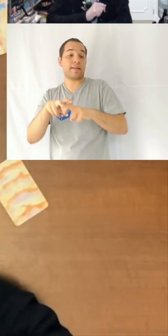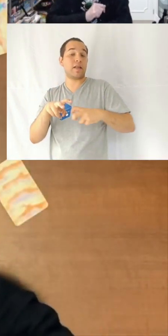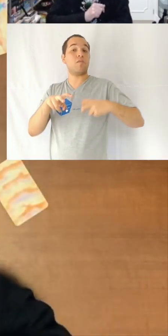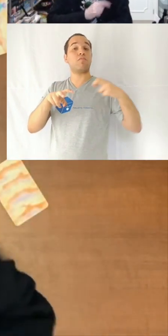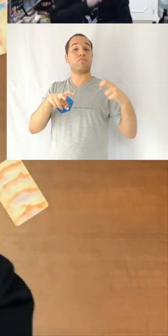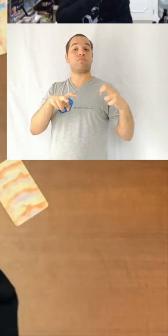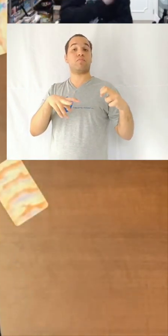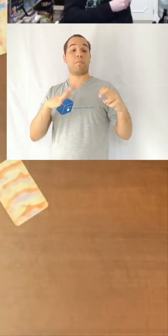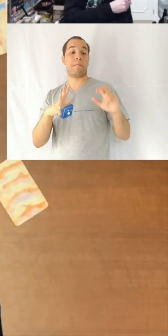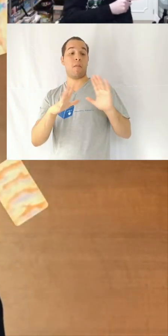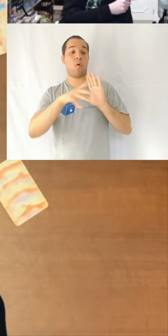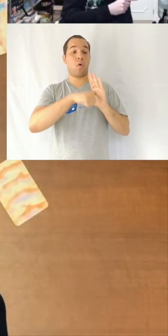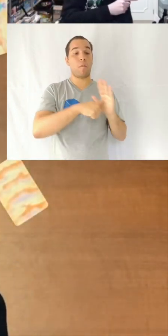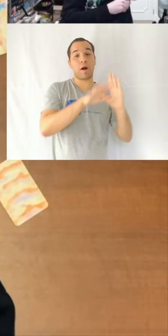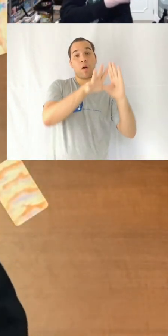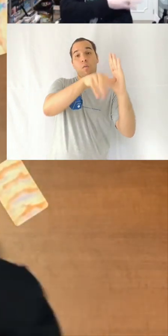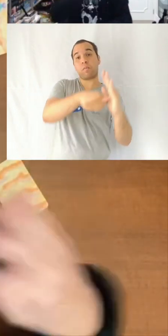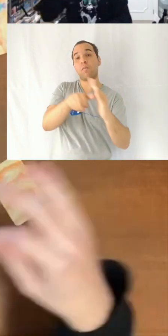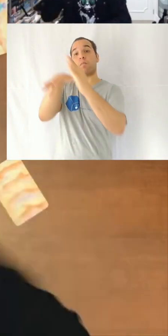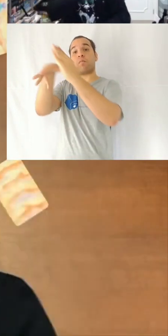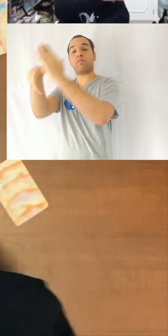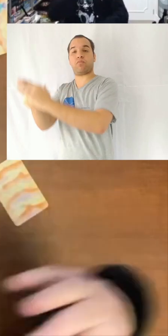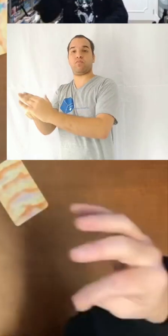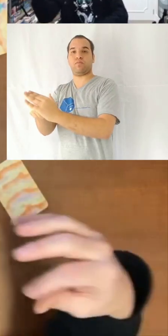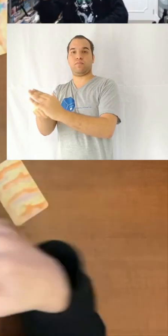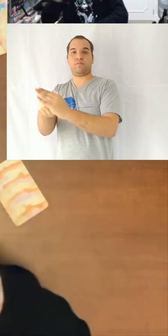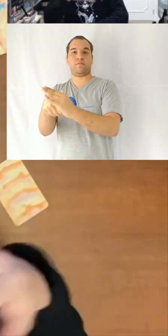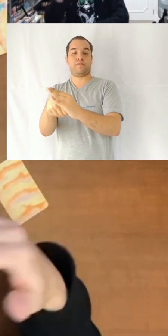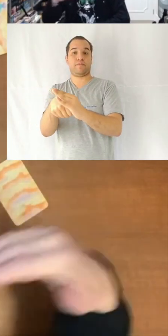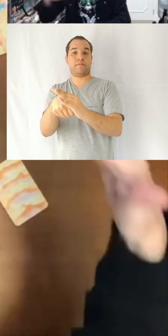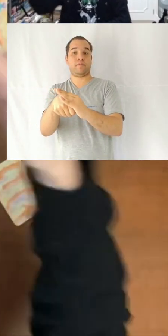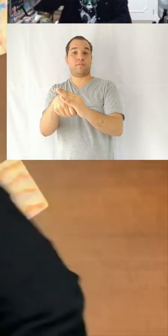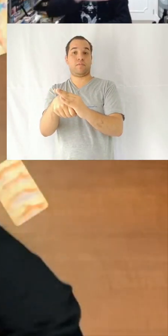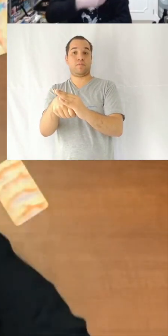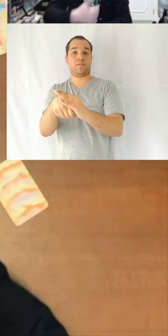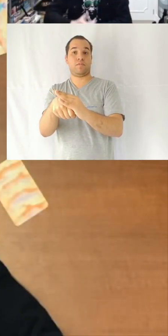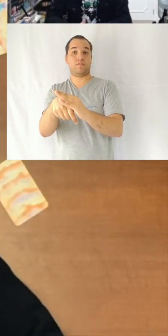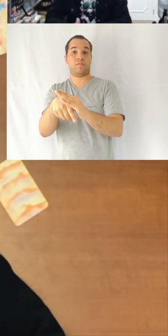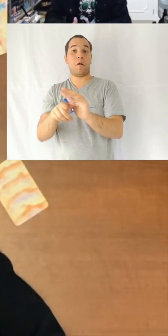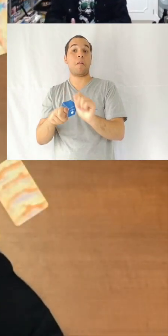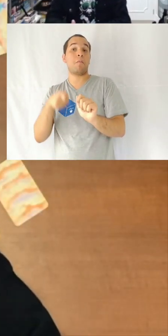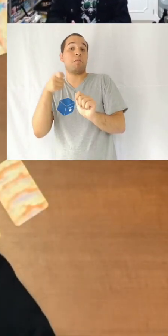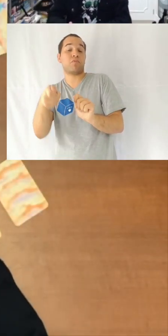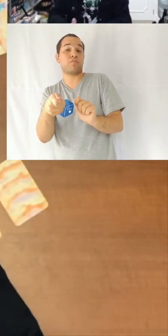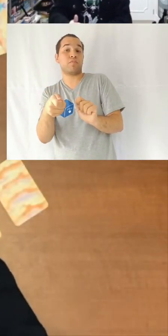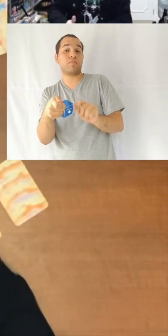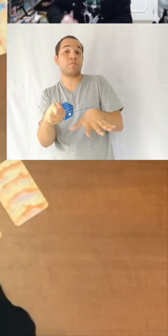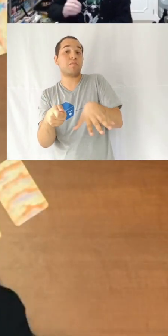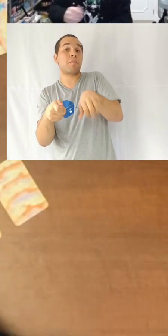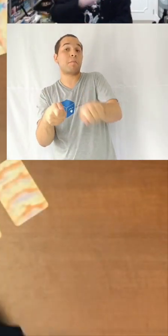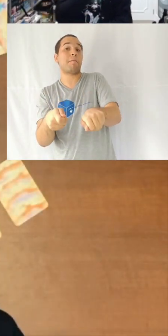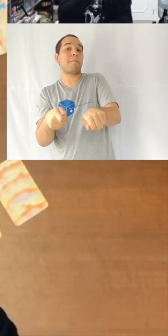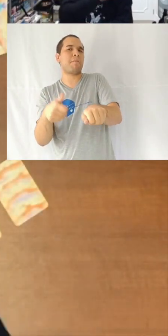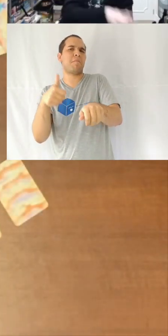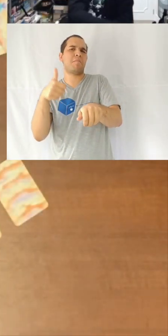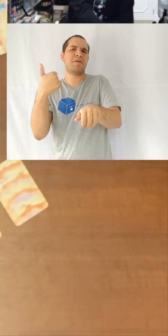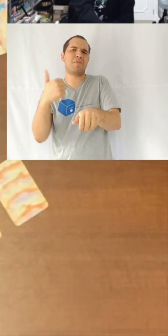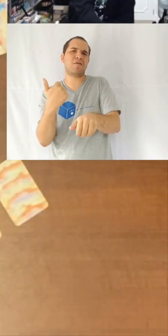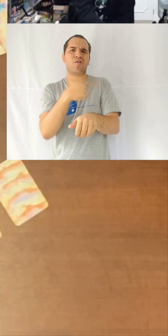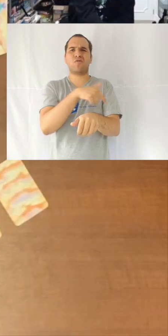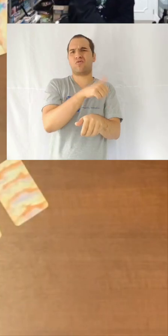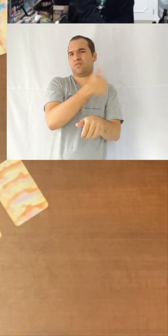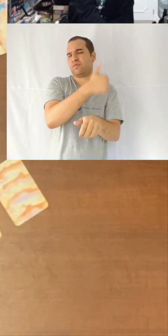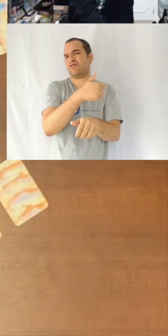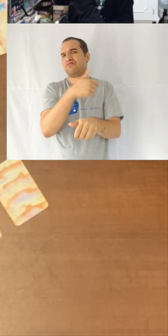pessoa da esquerda, ok? Então todo mundo vai roubar uma carta da esquerda, e as cartas daí vão andar, né? Muito bem, ele